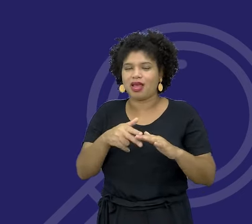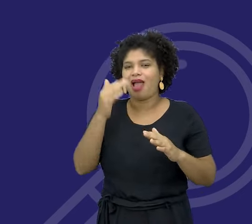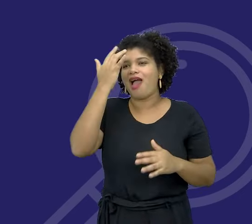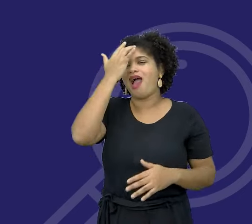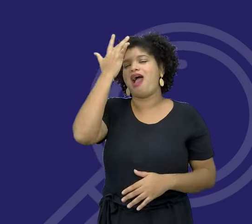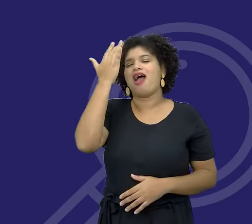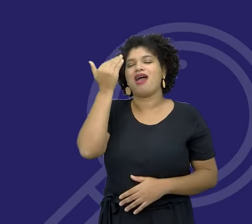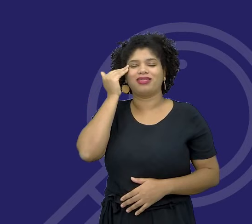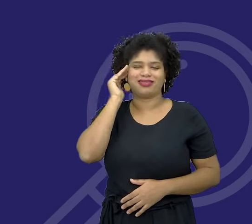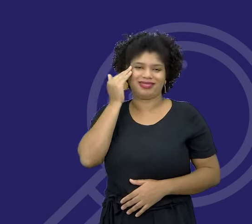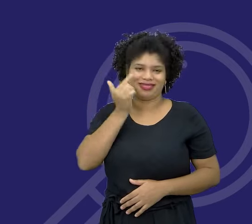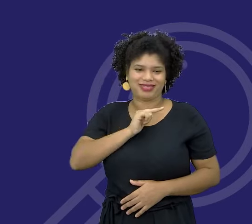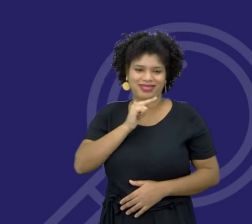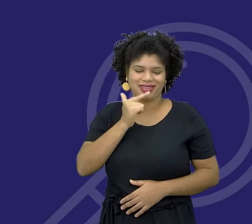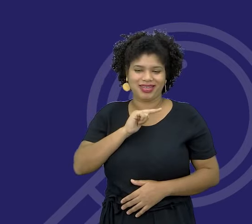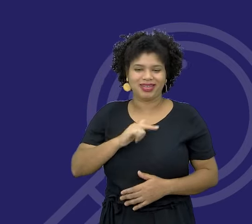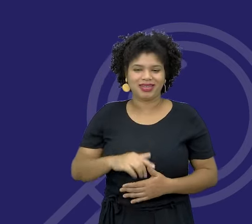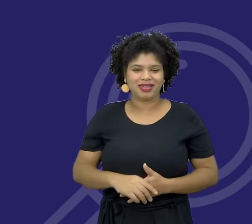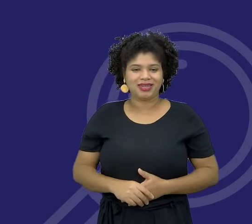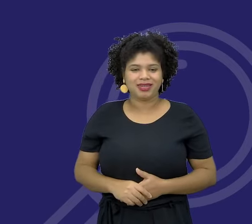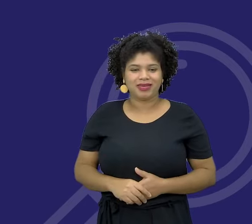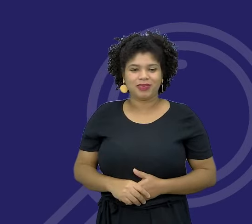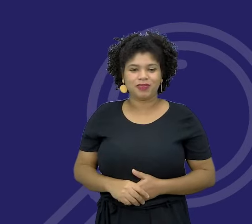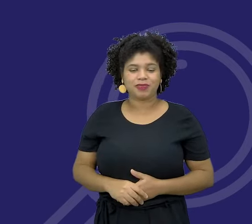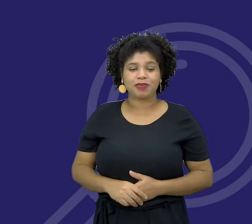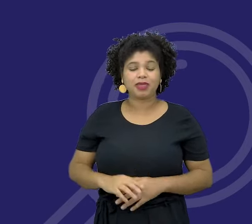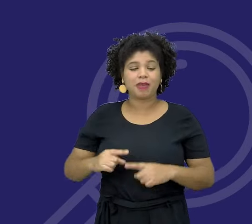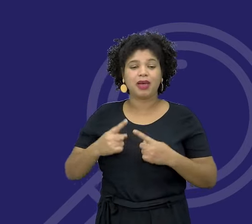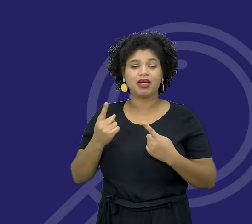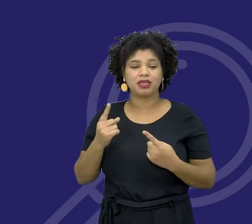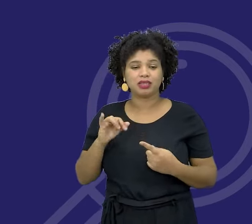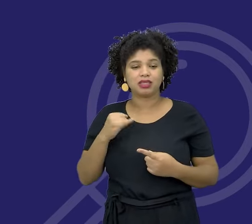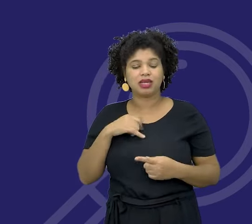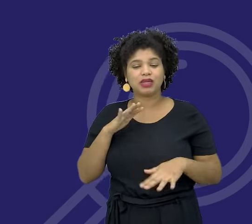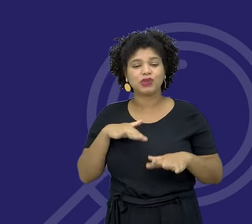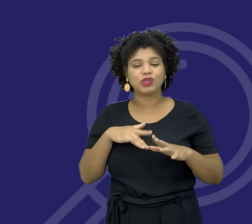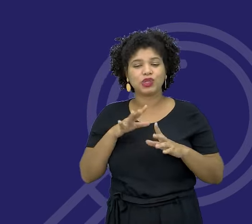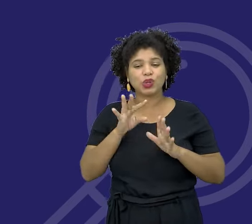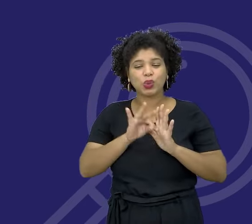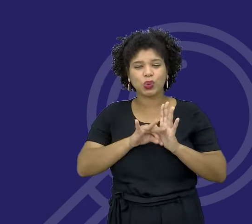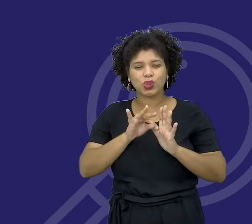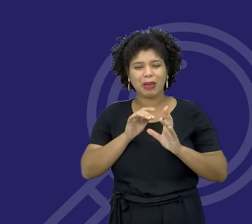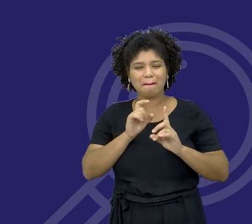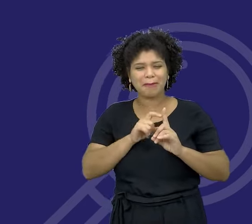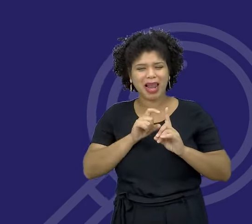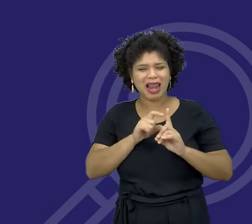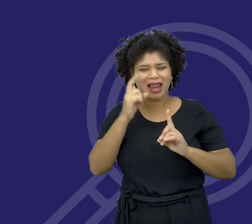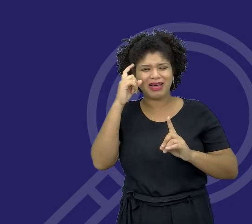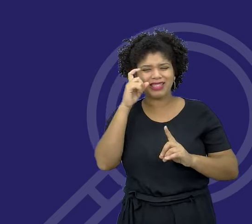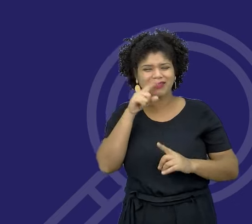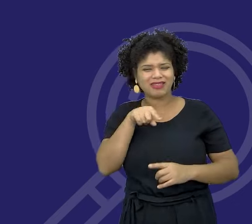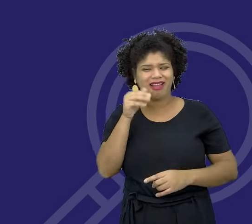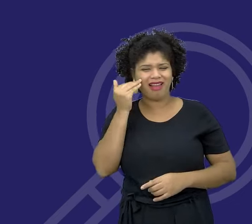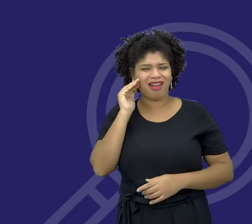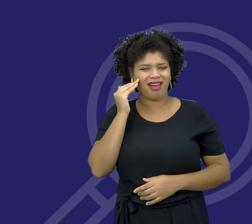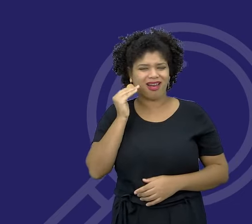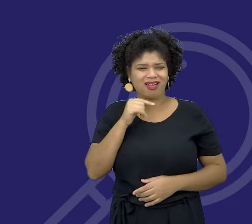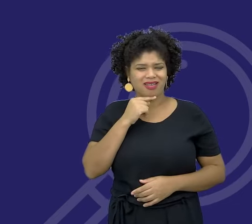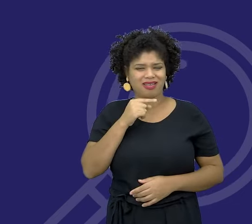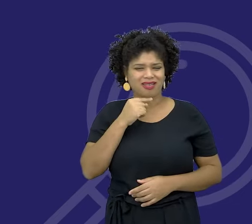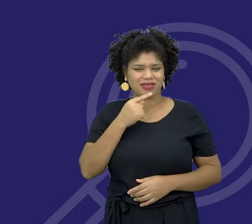a interpretação. Se houver no texto do problema palavras desconhecidas, falei lá atrás, para os